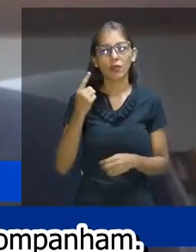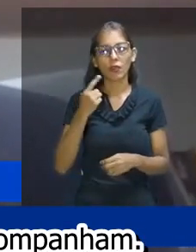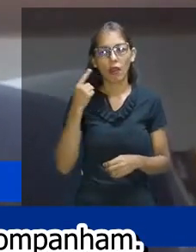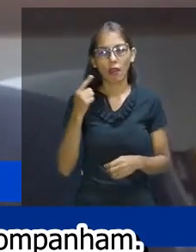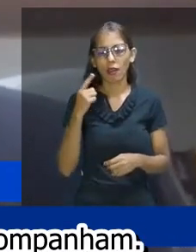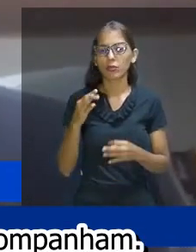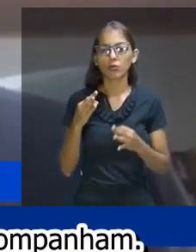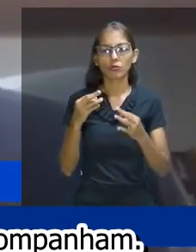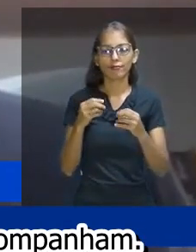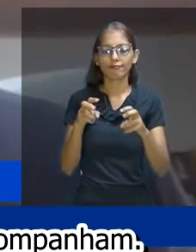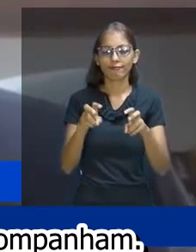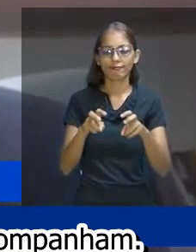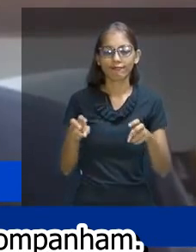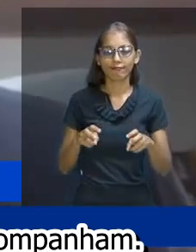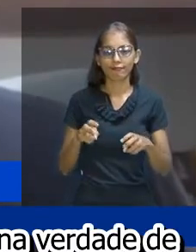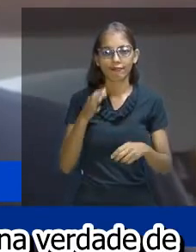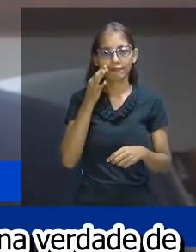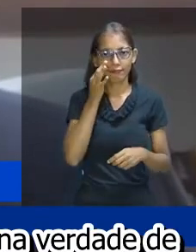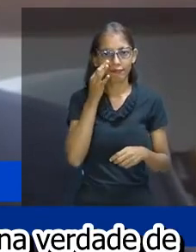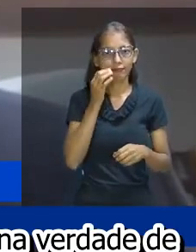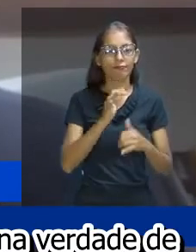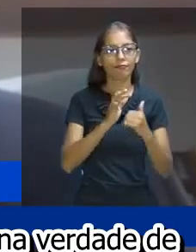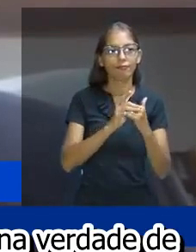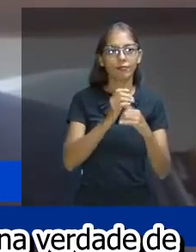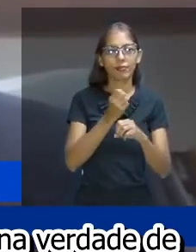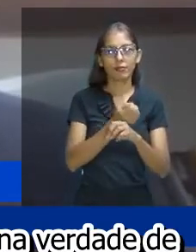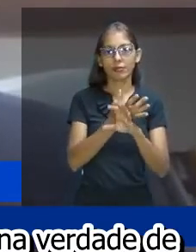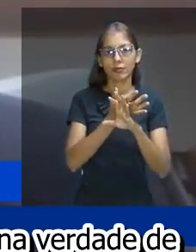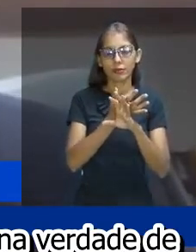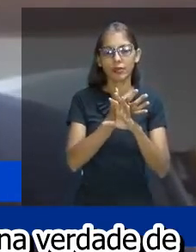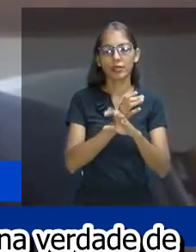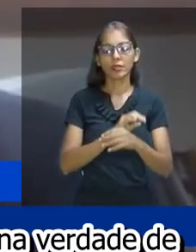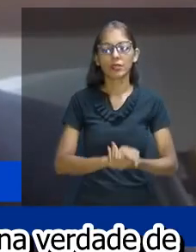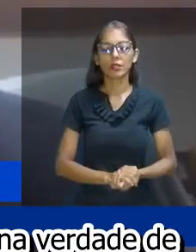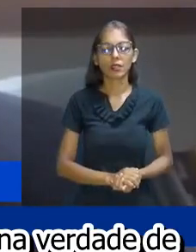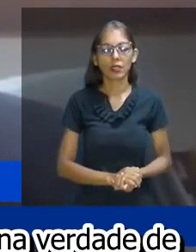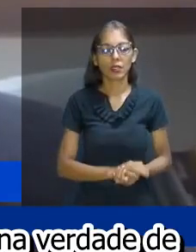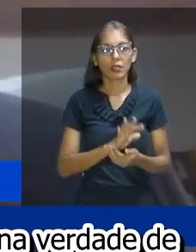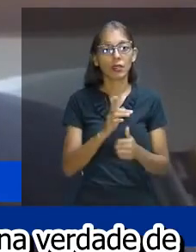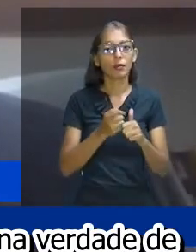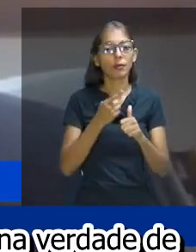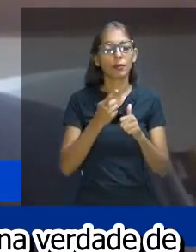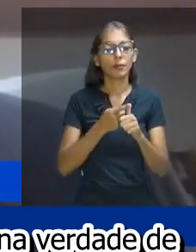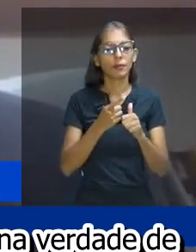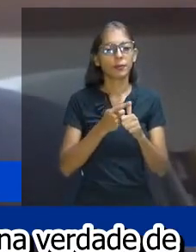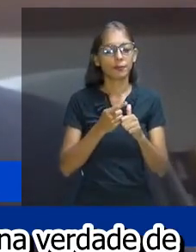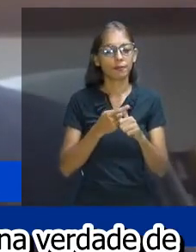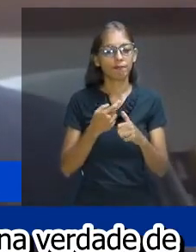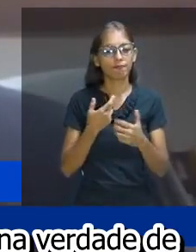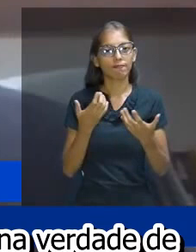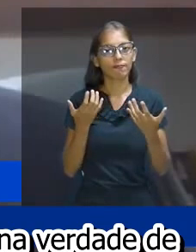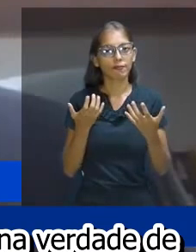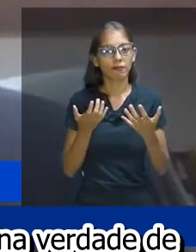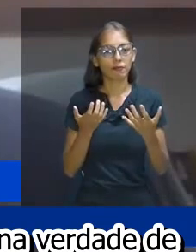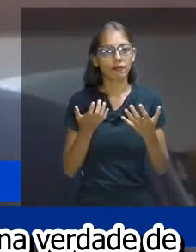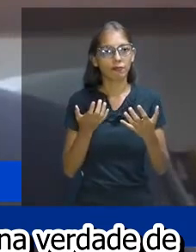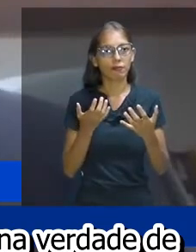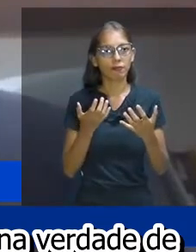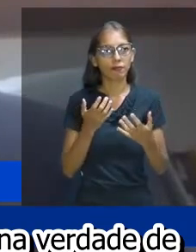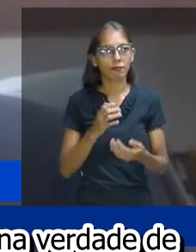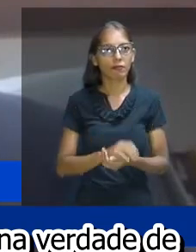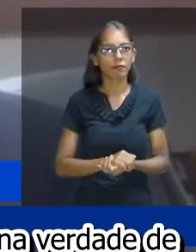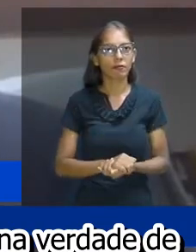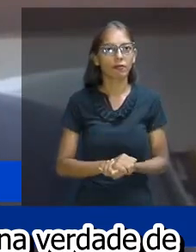advogados, serventuários, todos que nos acompanham. Foco no juiz de direito Paulo Madeira, de pele clara, cabelos grisalhos, com a